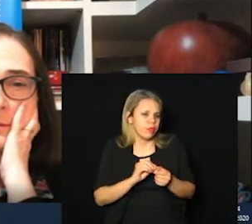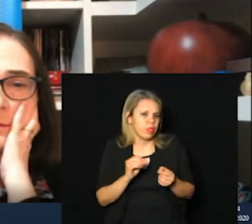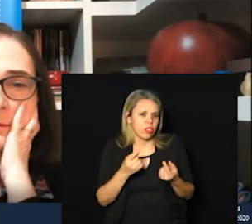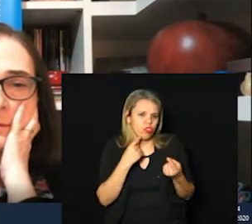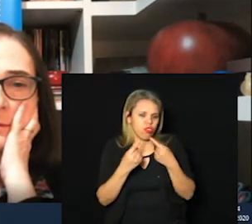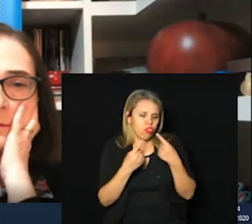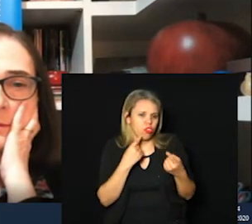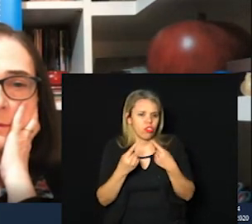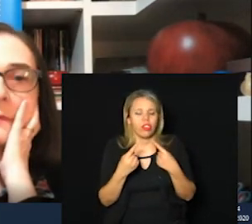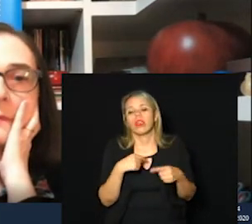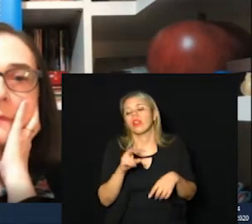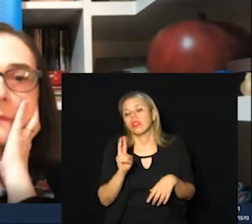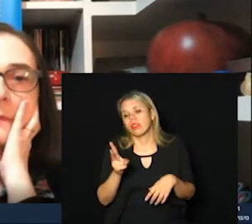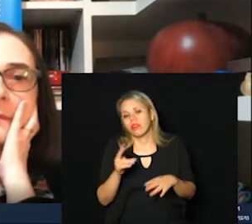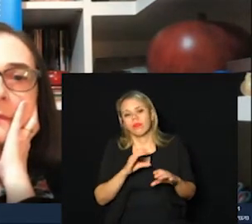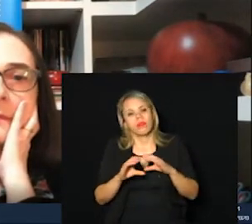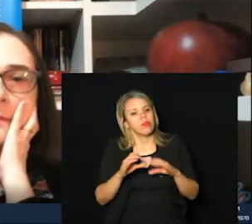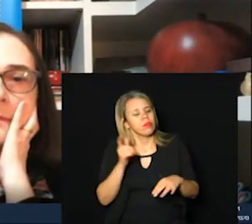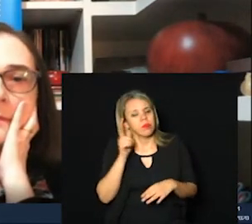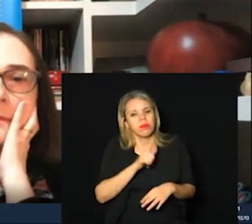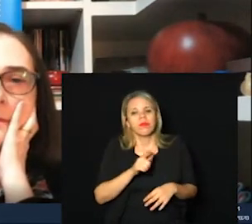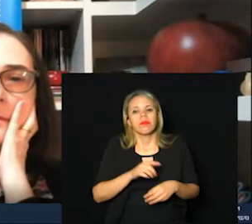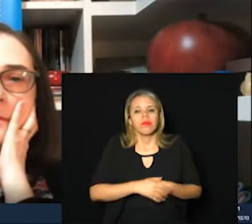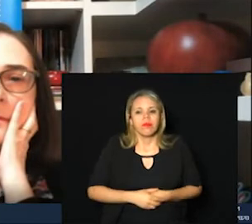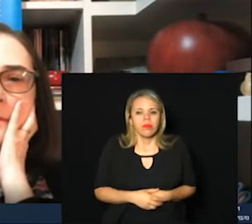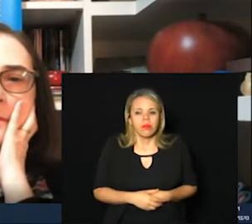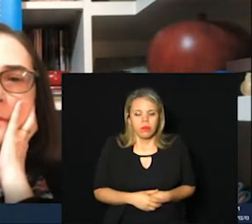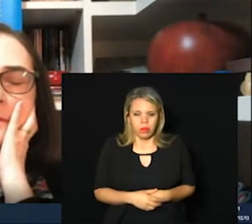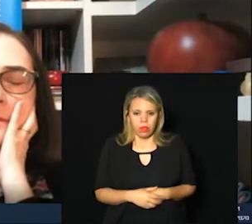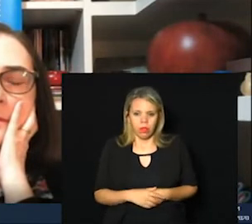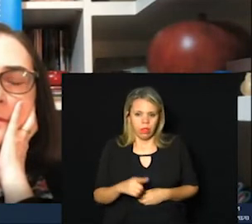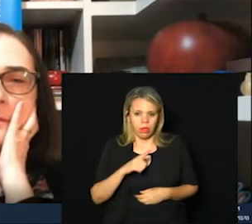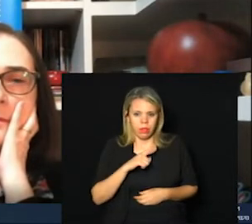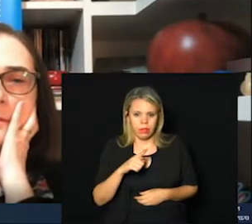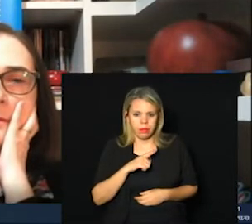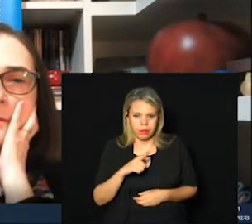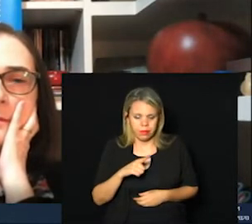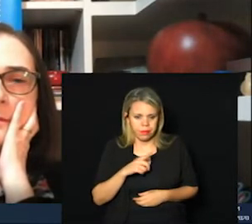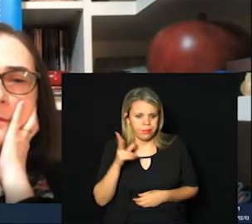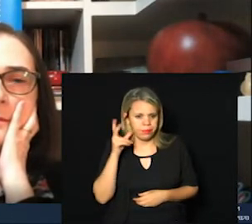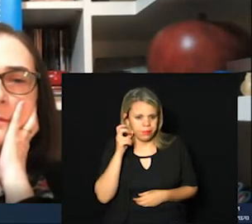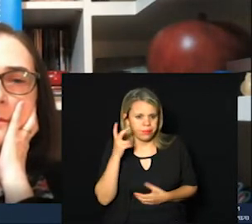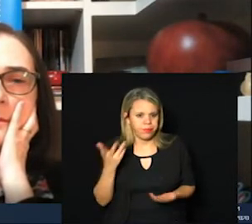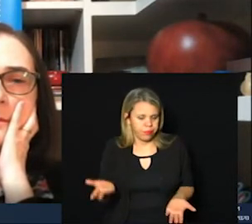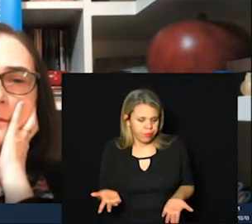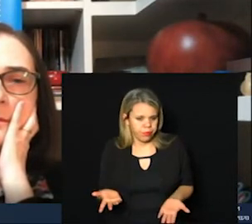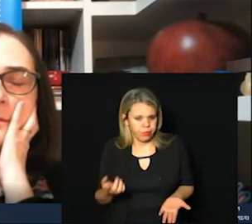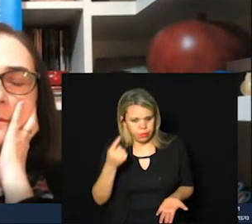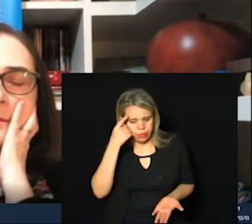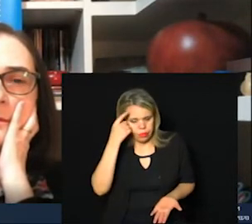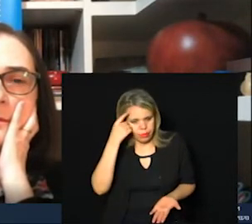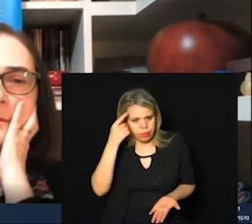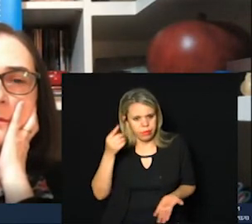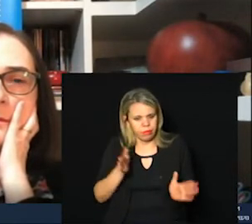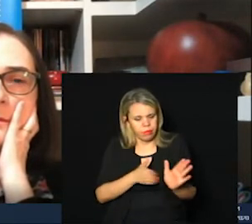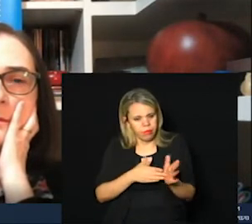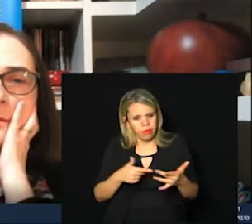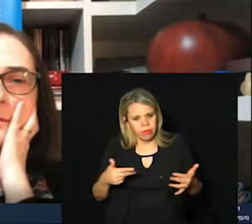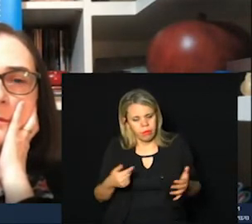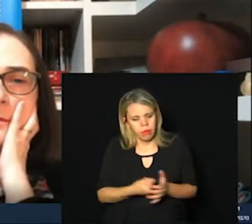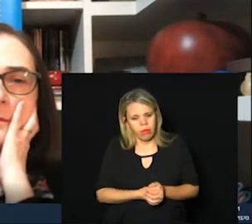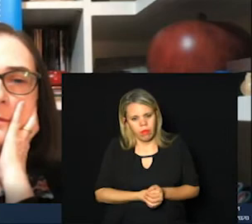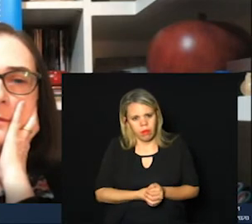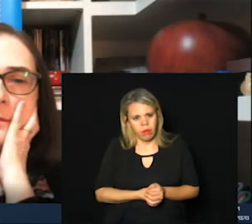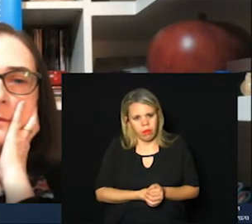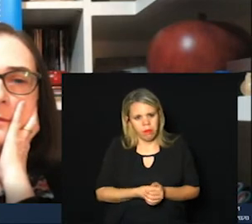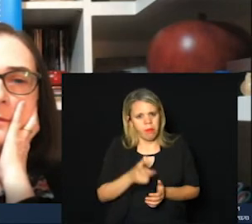dialogando, né? A gente só faz isso tendo e escutando ideias contrapostas, escutando